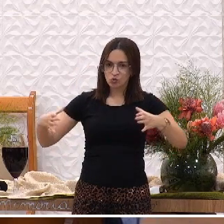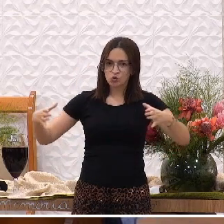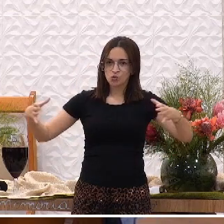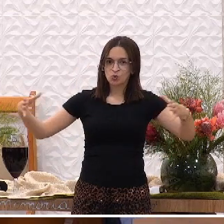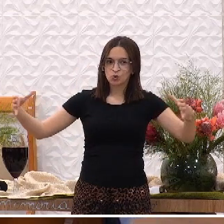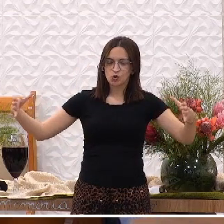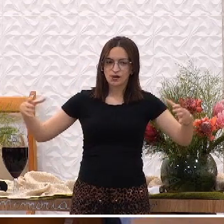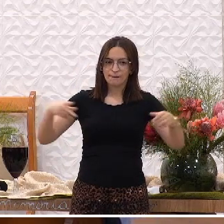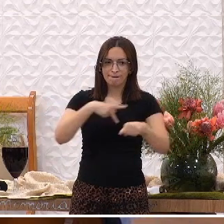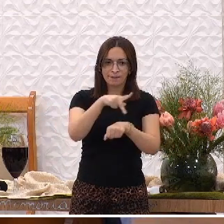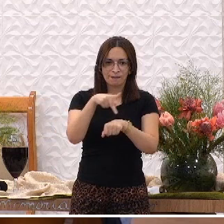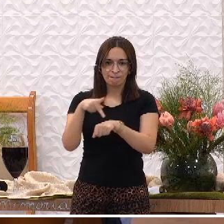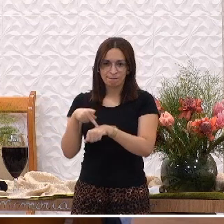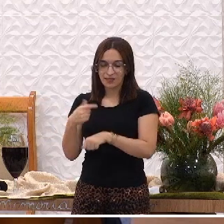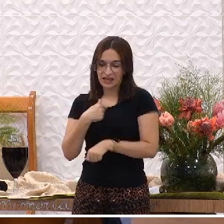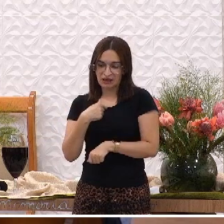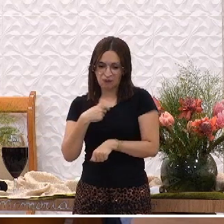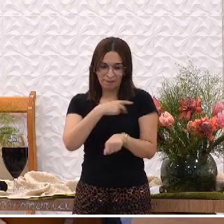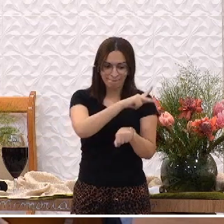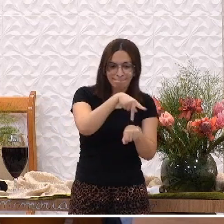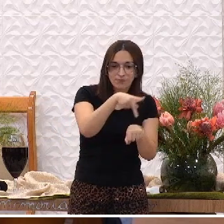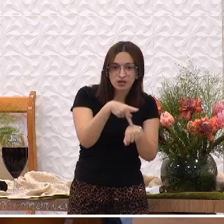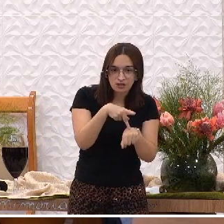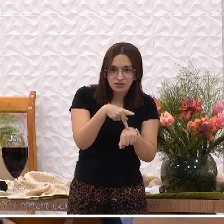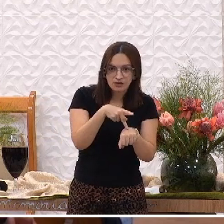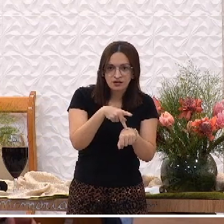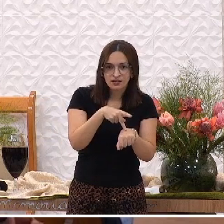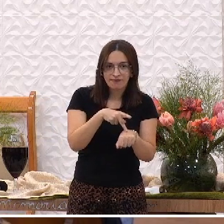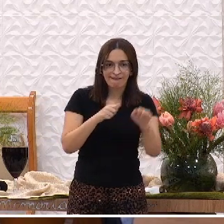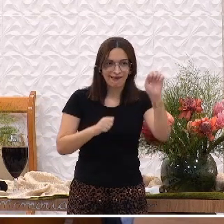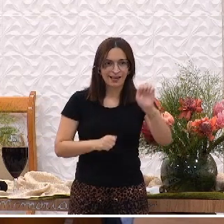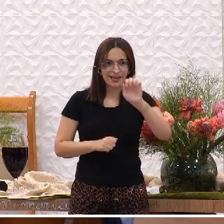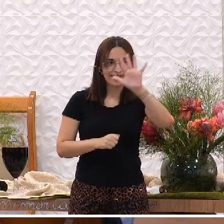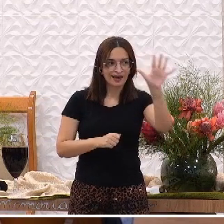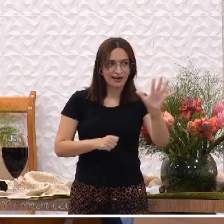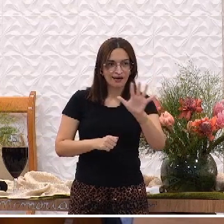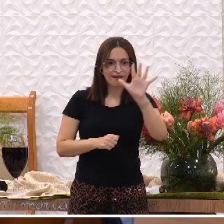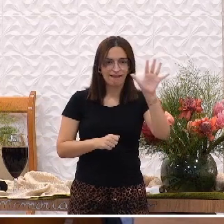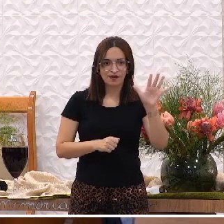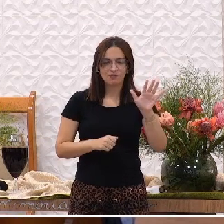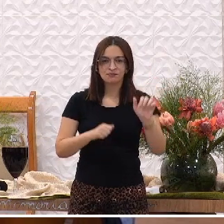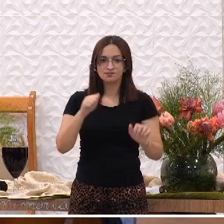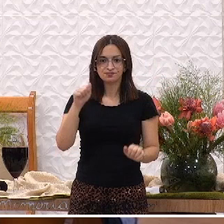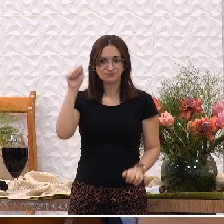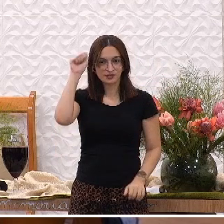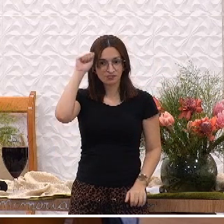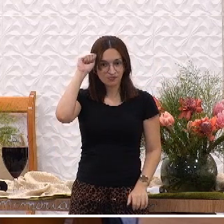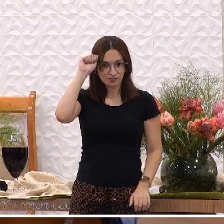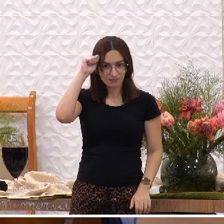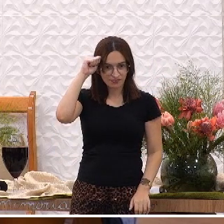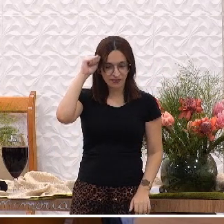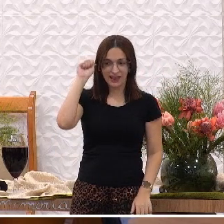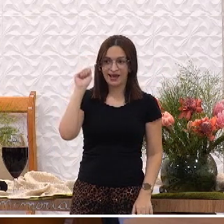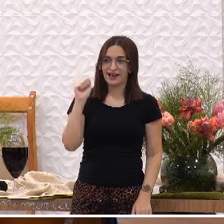Eu sou de Gana, aí temos a igreja presbiteriana de Gana. Aqui tem igreja presbiteriana